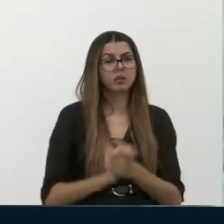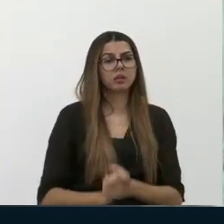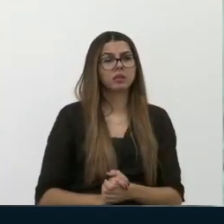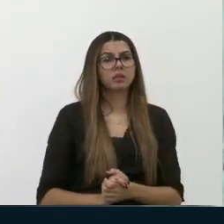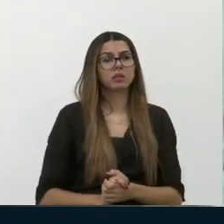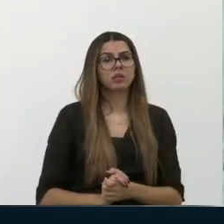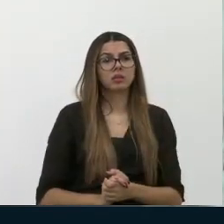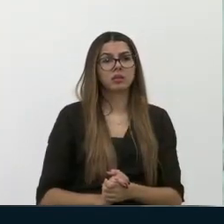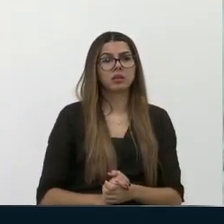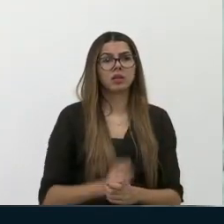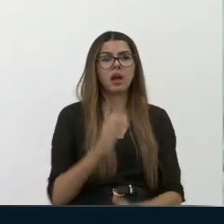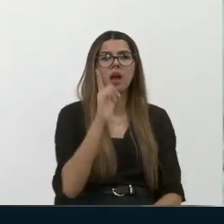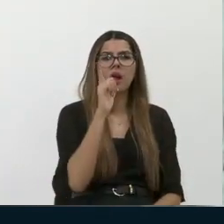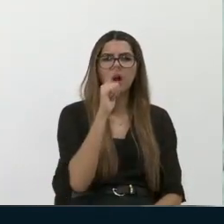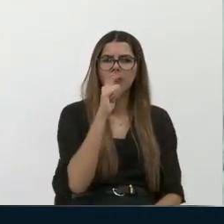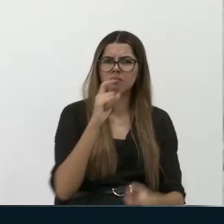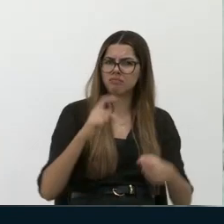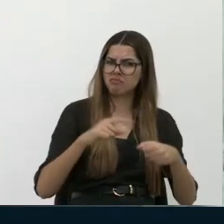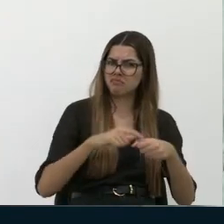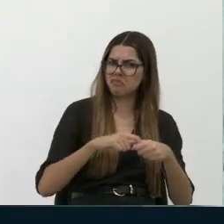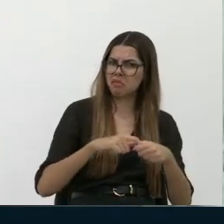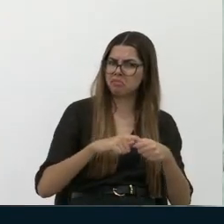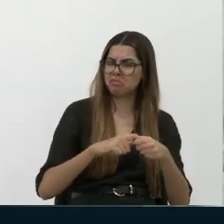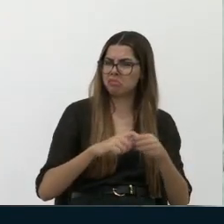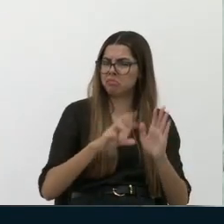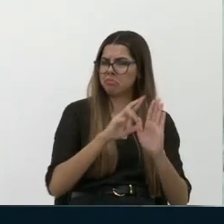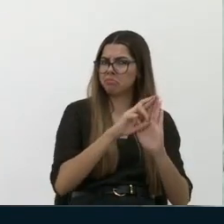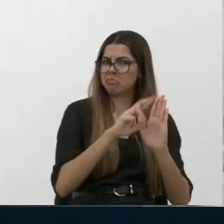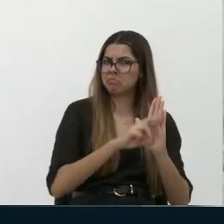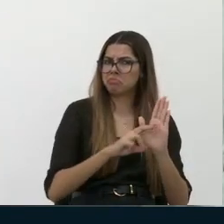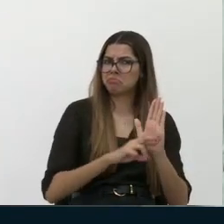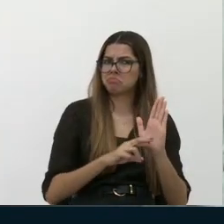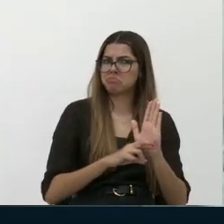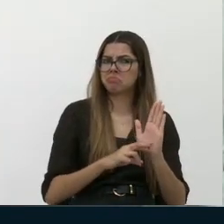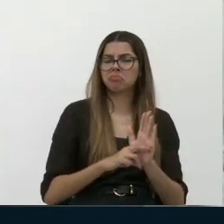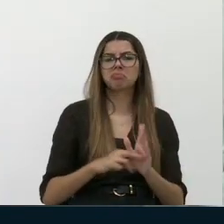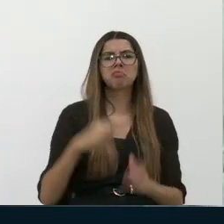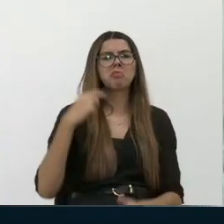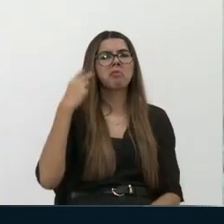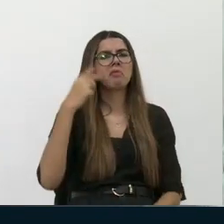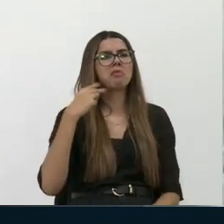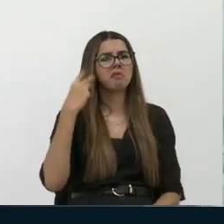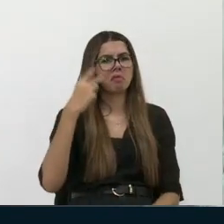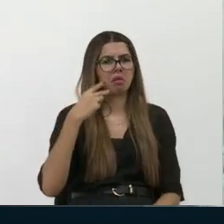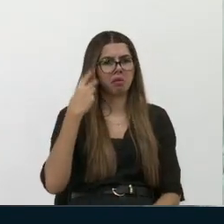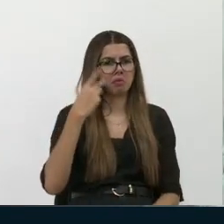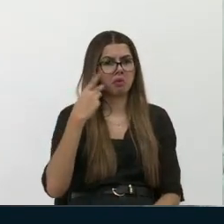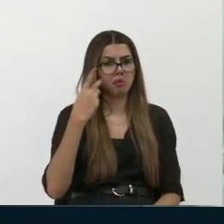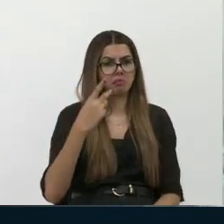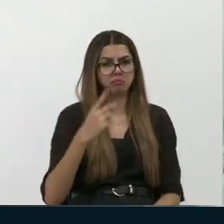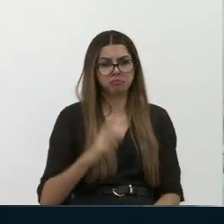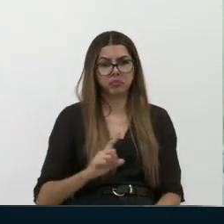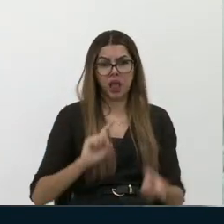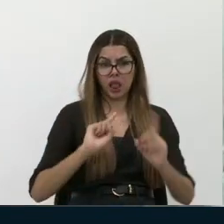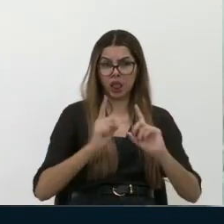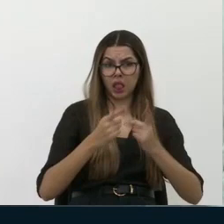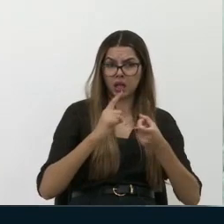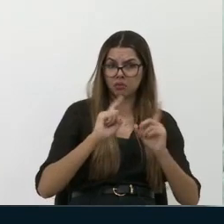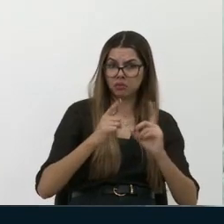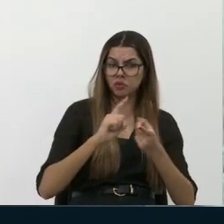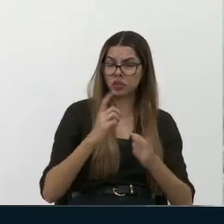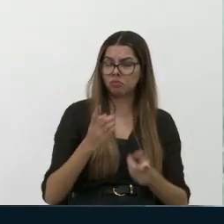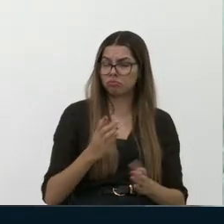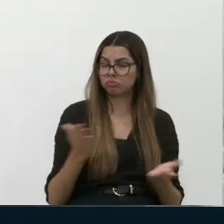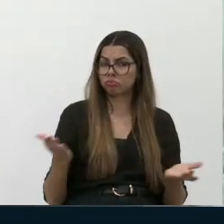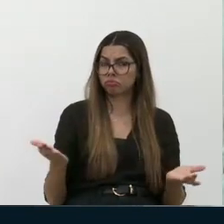Sabesp, ela tinha voltado aqui para essa casa. Porque hoje eu estou vendo alguns vereadores, como o vereador Geraldo, discutindo a questão da Sabesp na data de